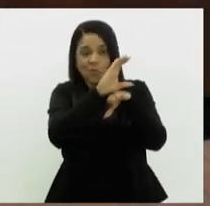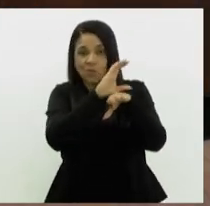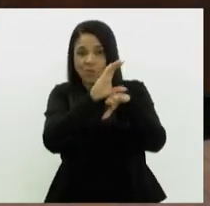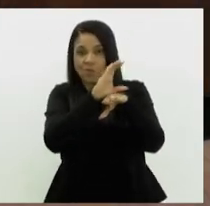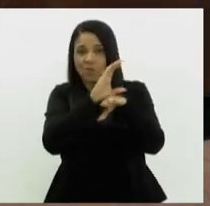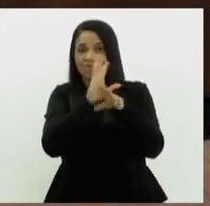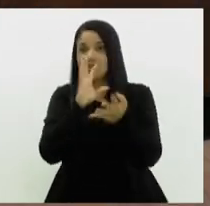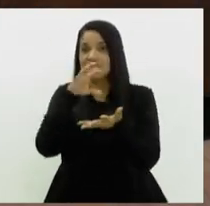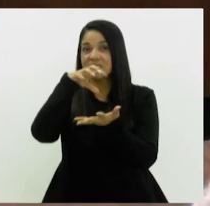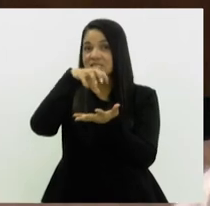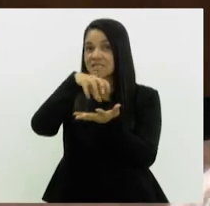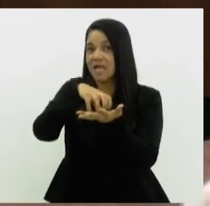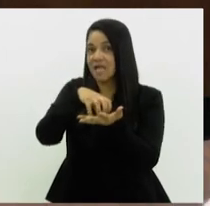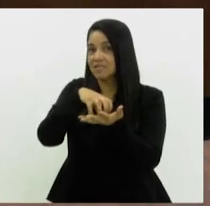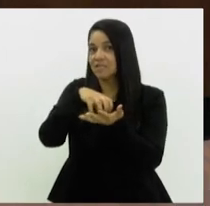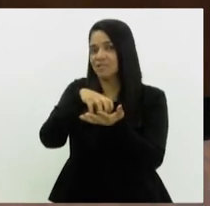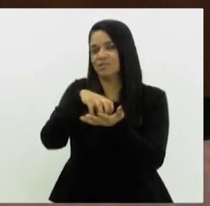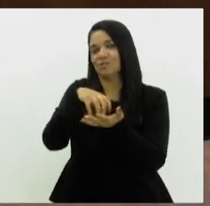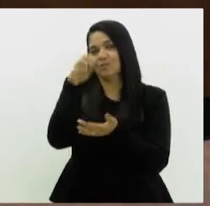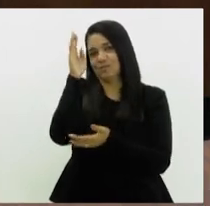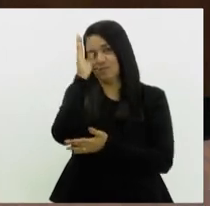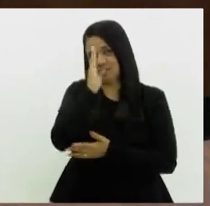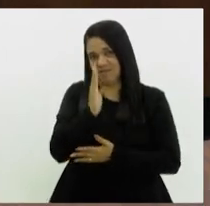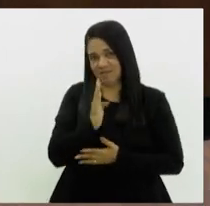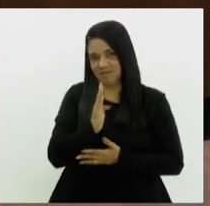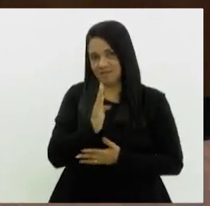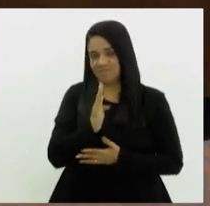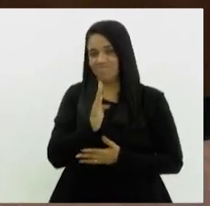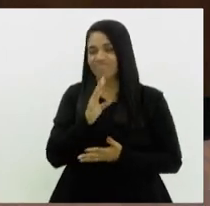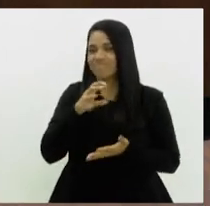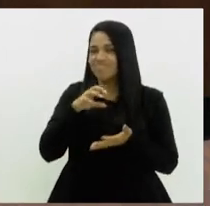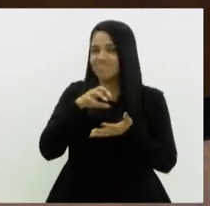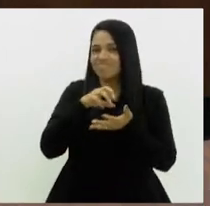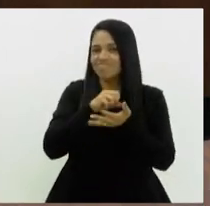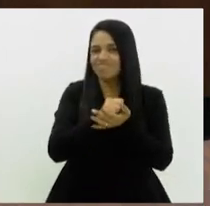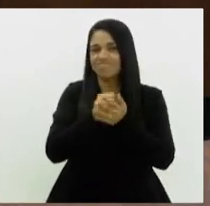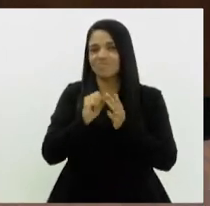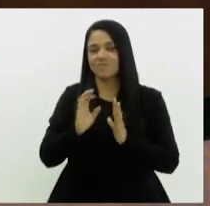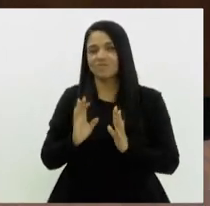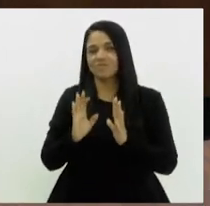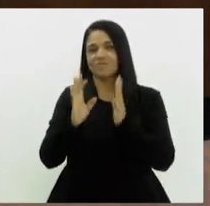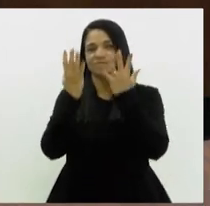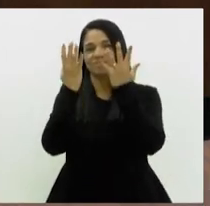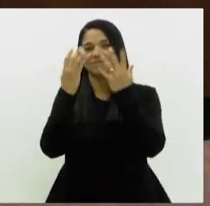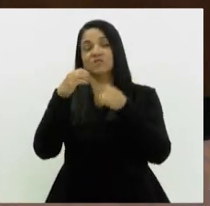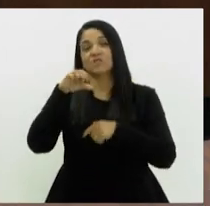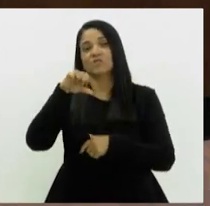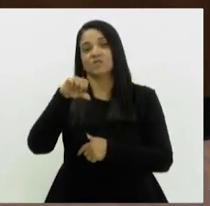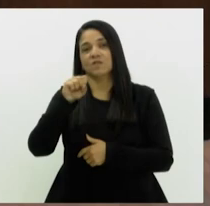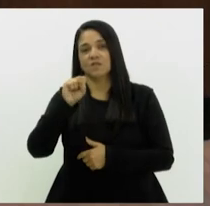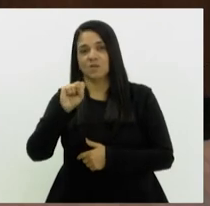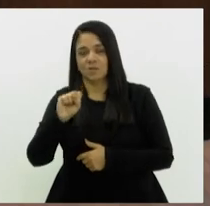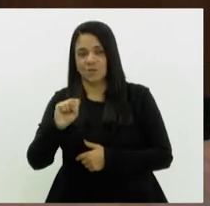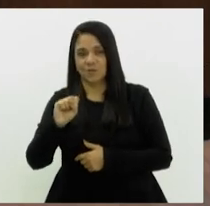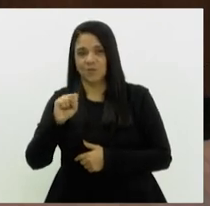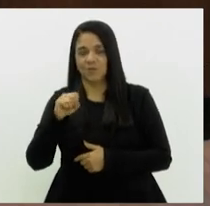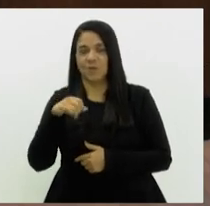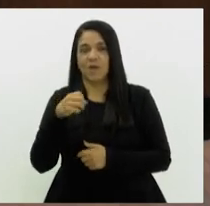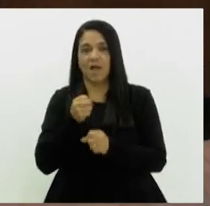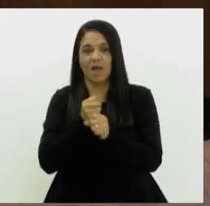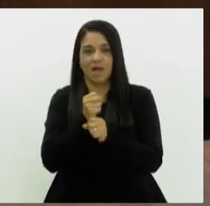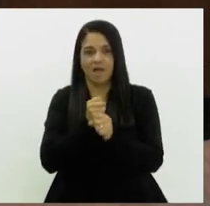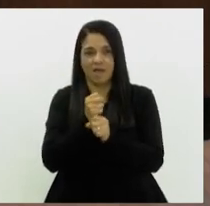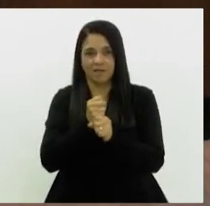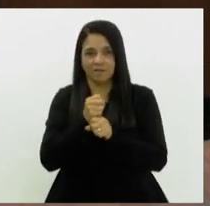sede nacional. Então, era só para fazer esse registro do aniversário de 98 anos do nosso querido